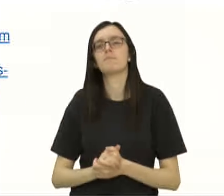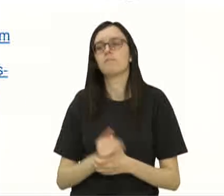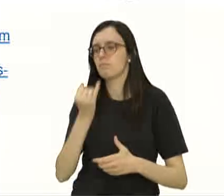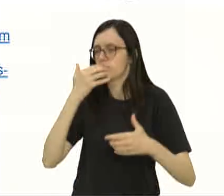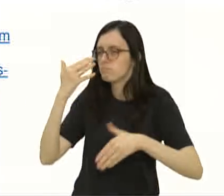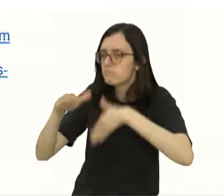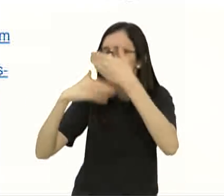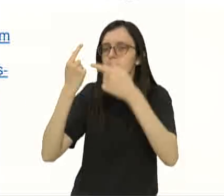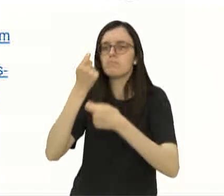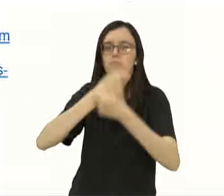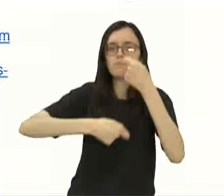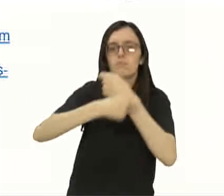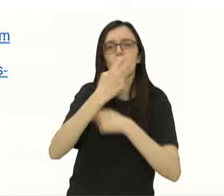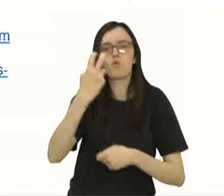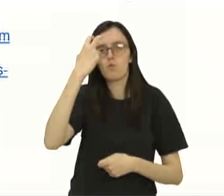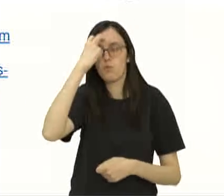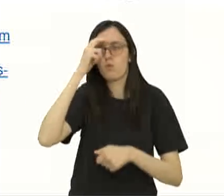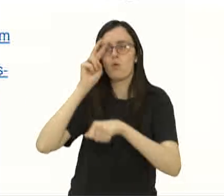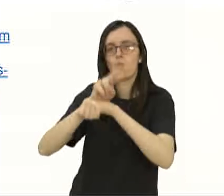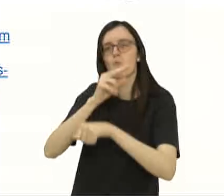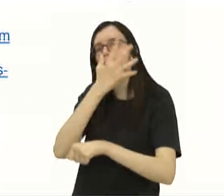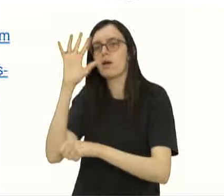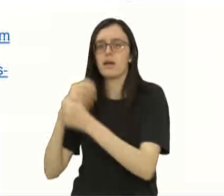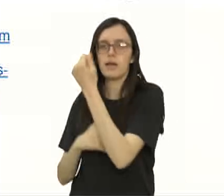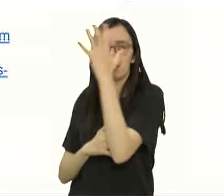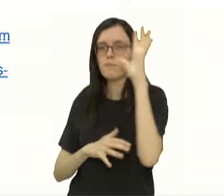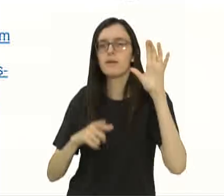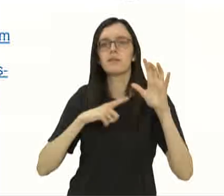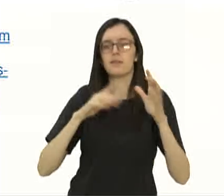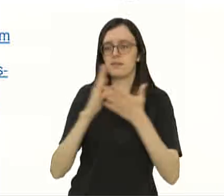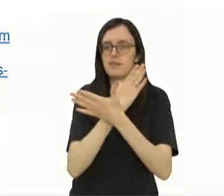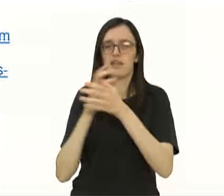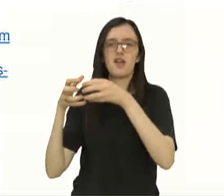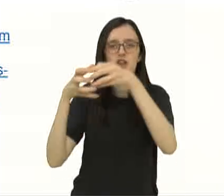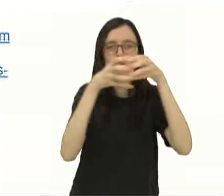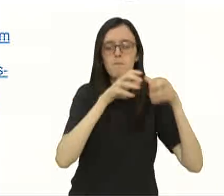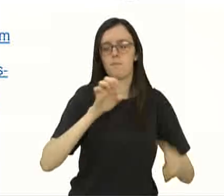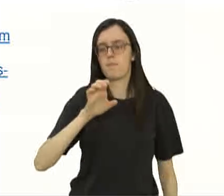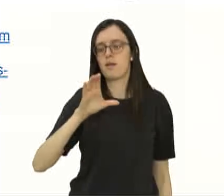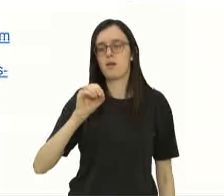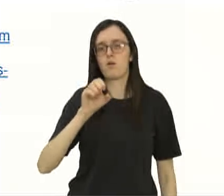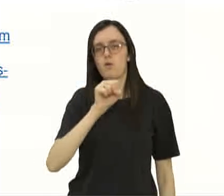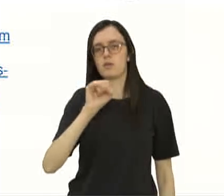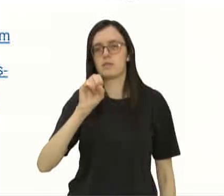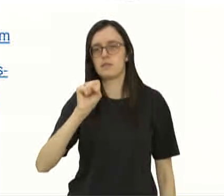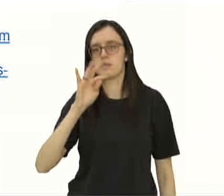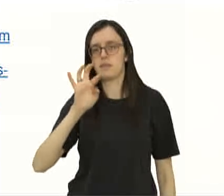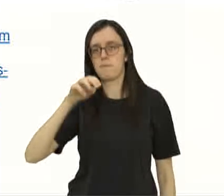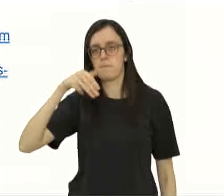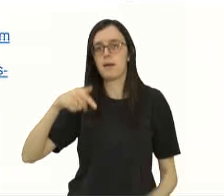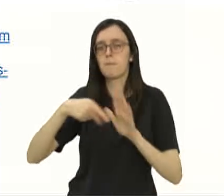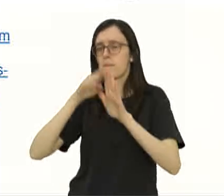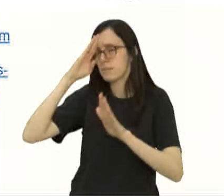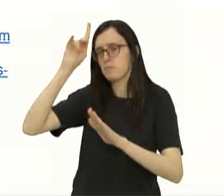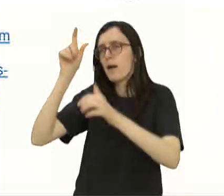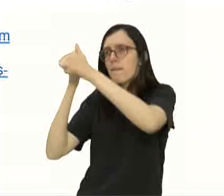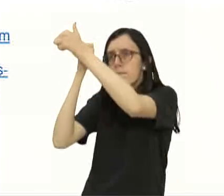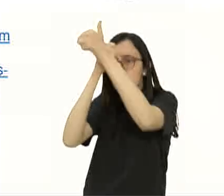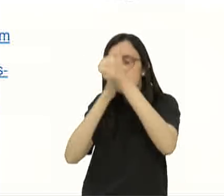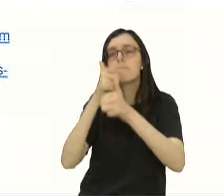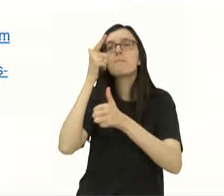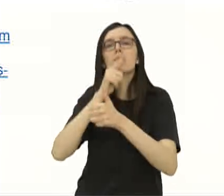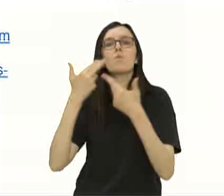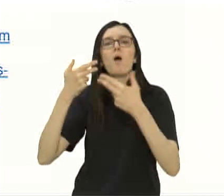econômico, social e cultural, a proteção ambiental dos ecossistemas, em especial do Cerrado e do Pantanal, por meio da adoção